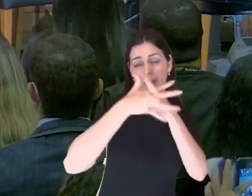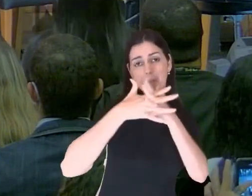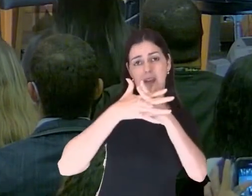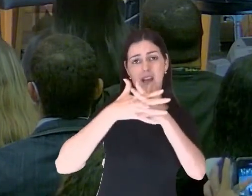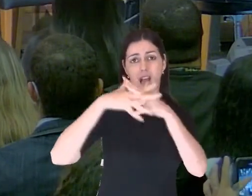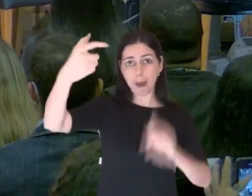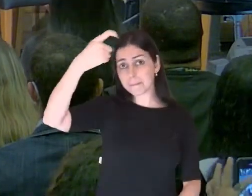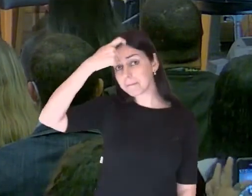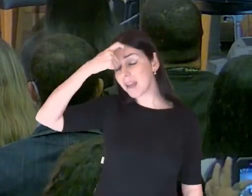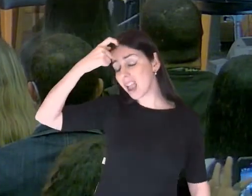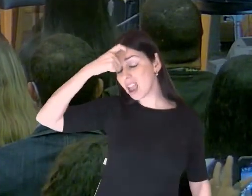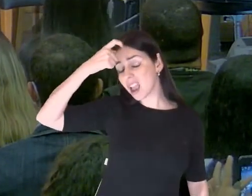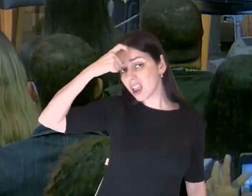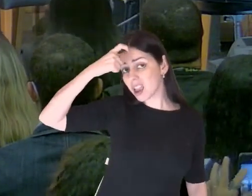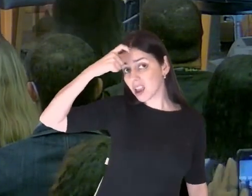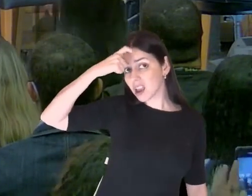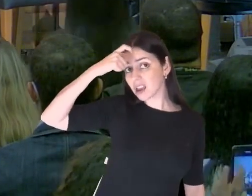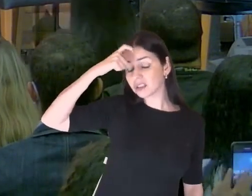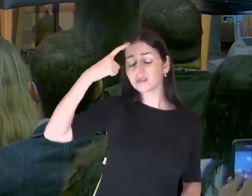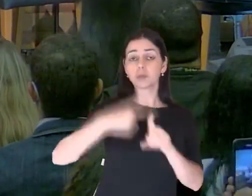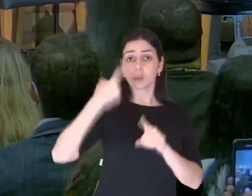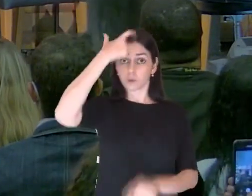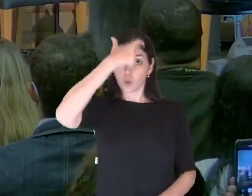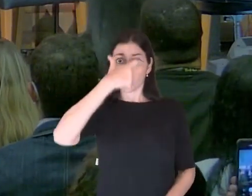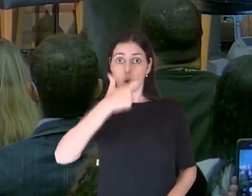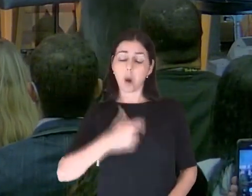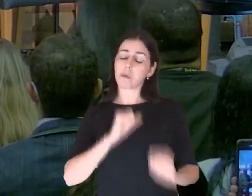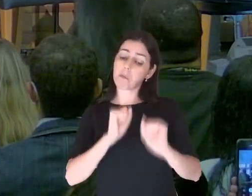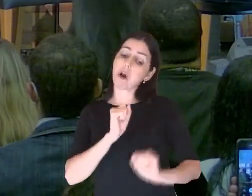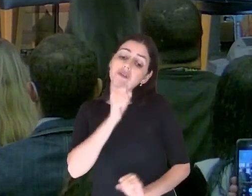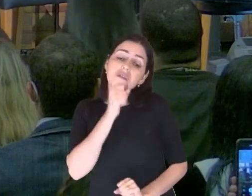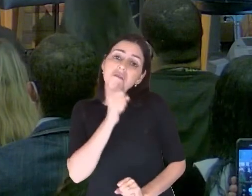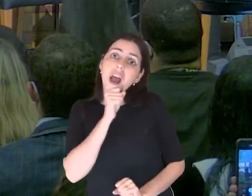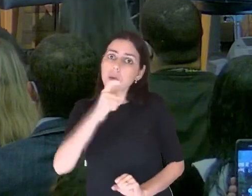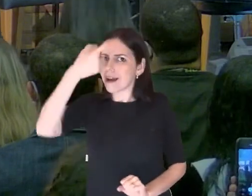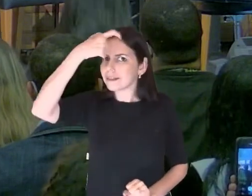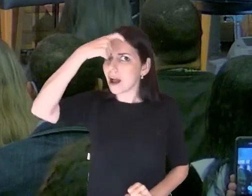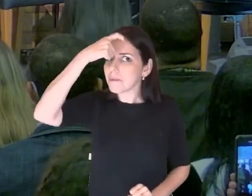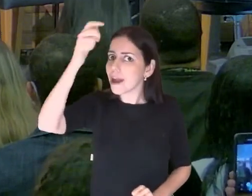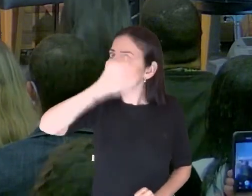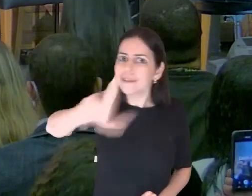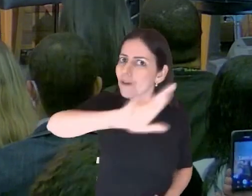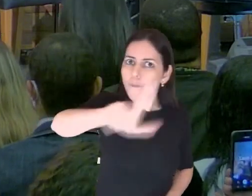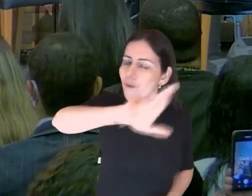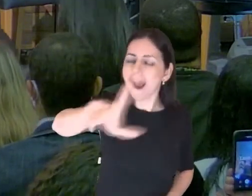enferrujasse a sua mente. Porque o seu corpo pode envelhecer, mas a mente não pode envelhecer.